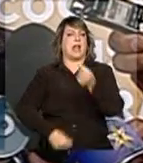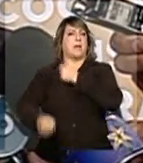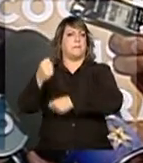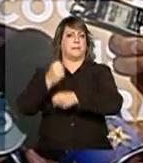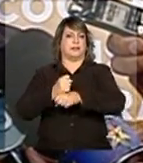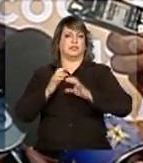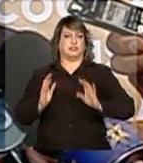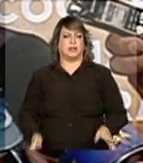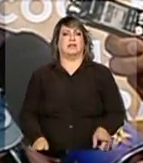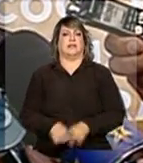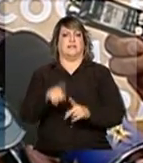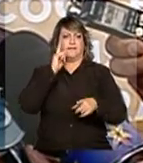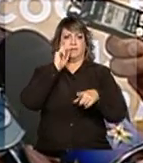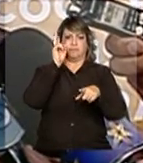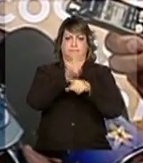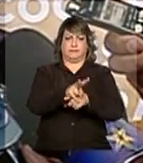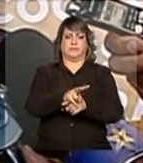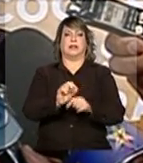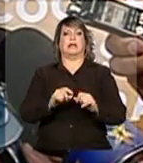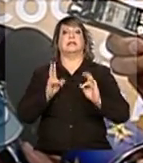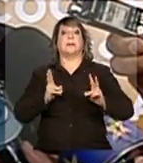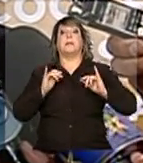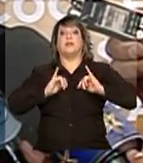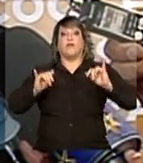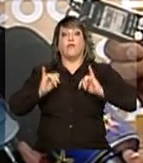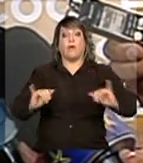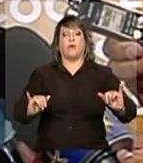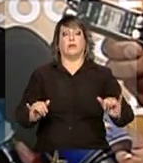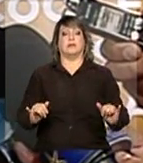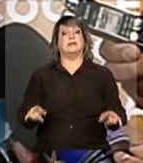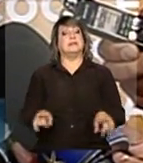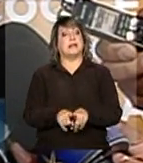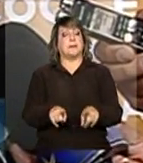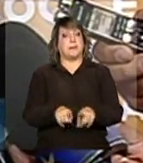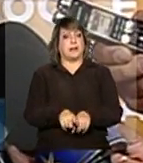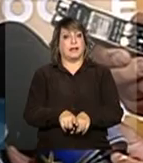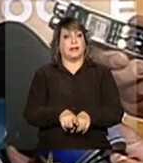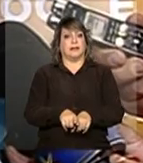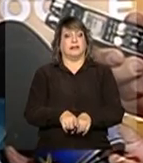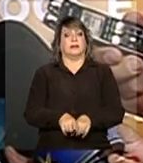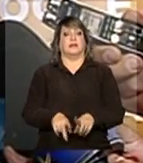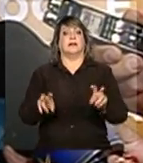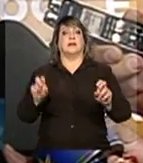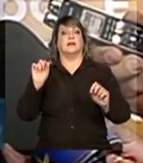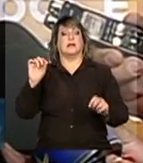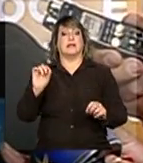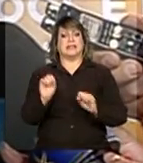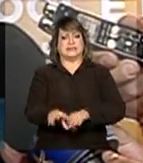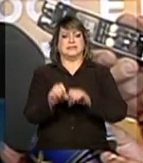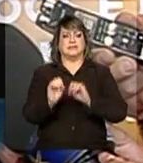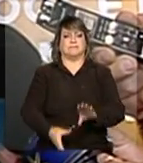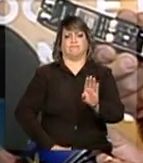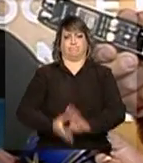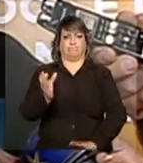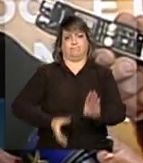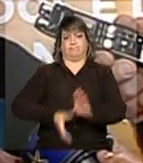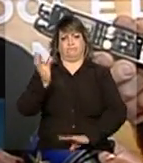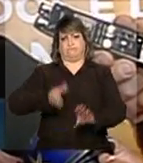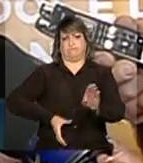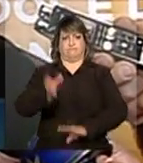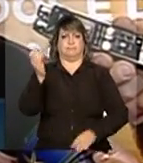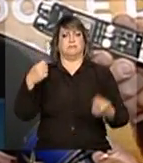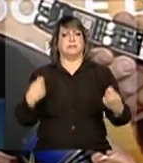temos também a cada divulgação, e também a questão da educação, que